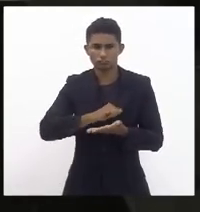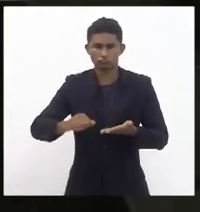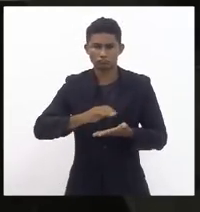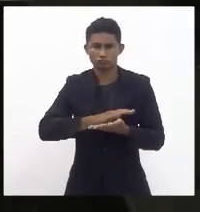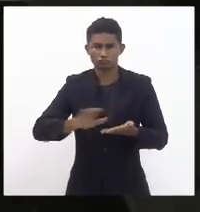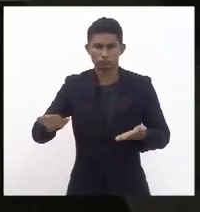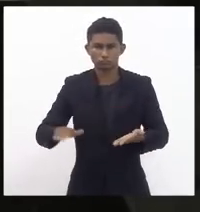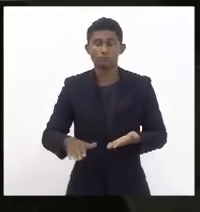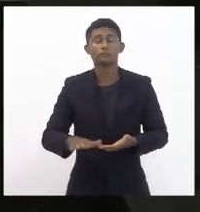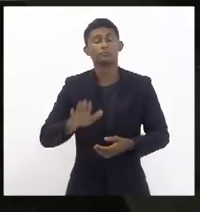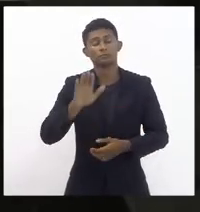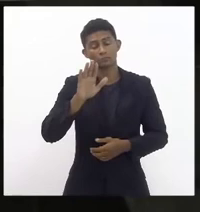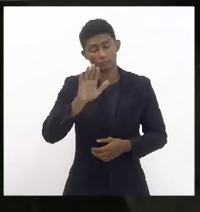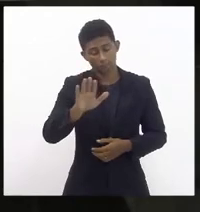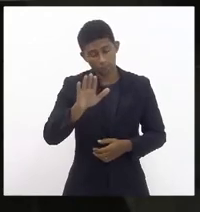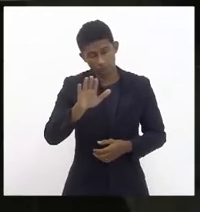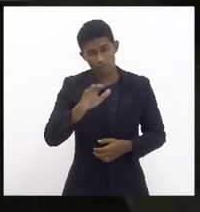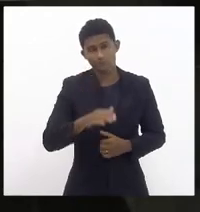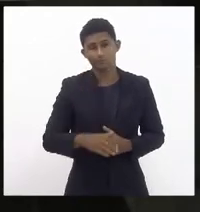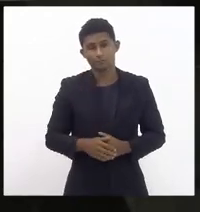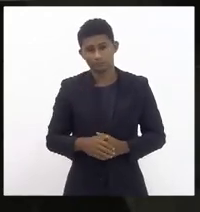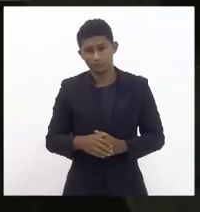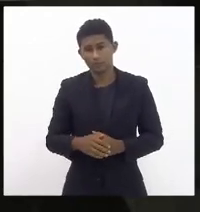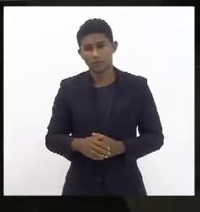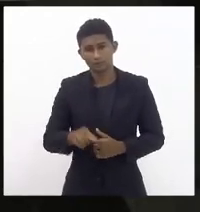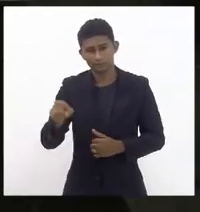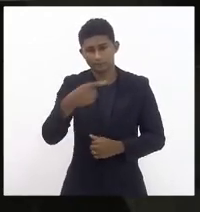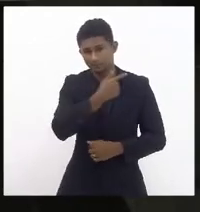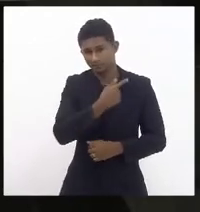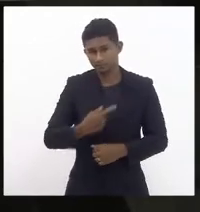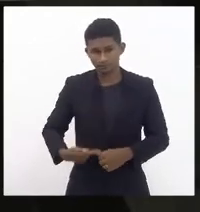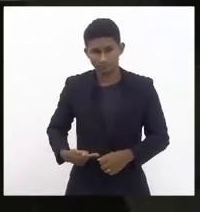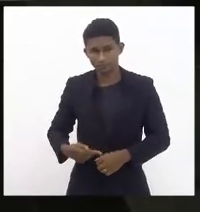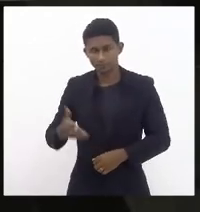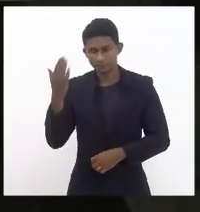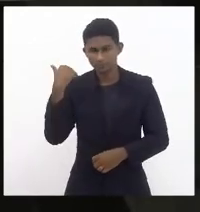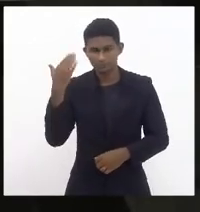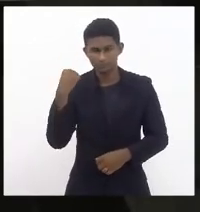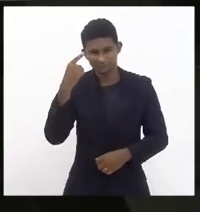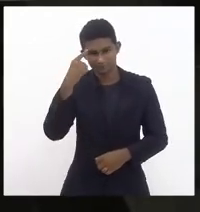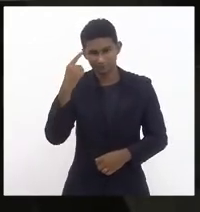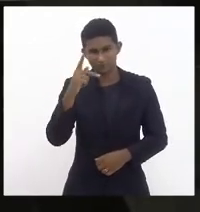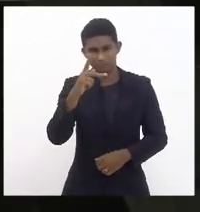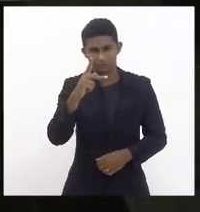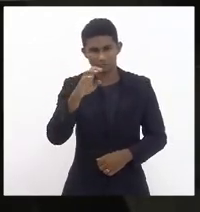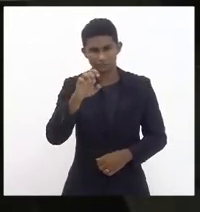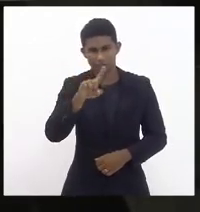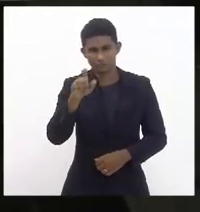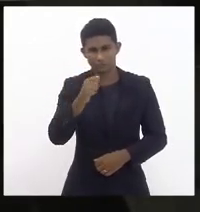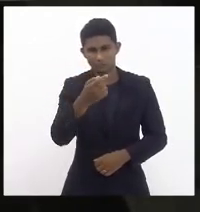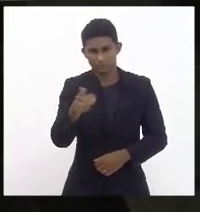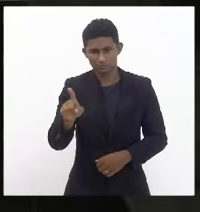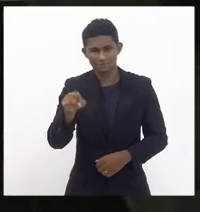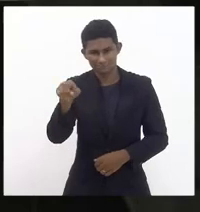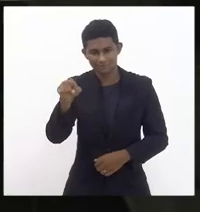e mesmo assim e o governador da época que era o pezão